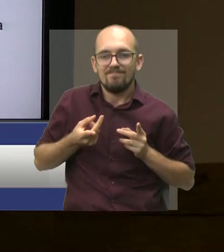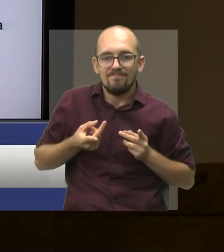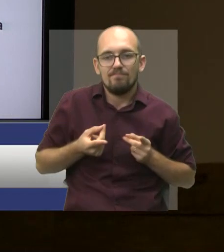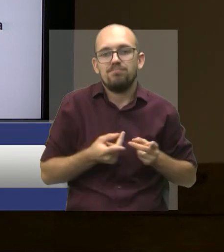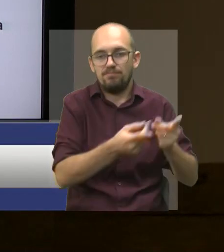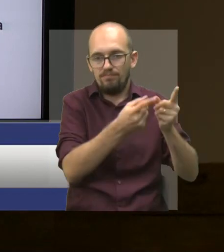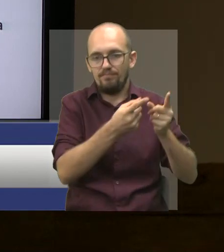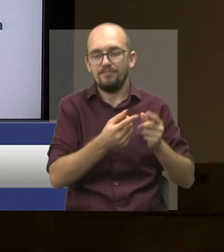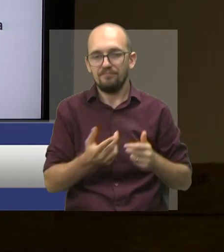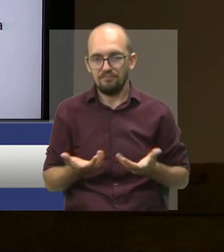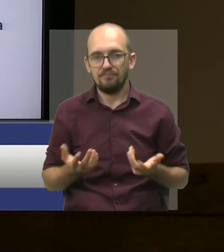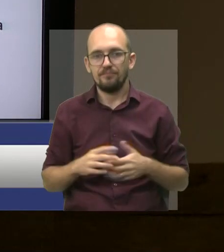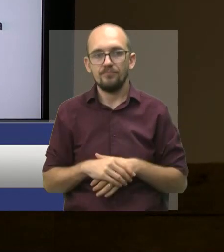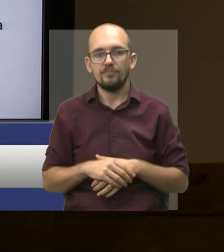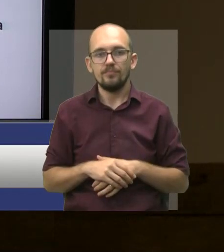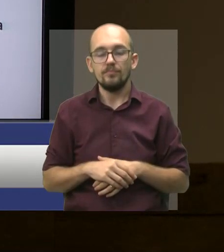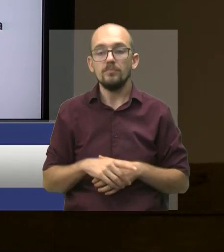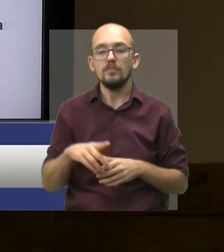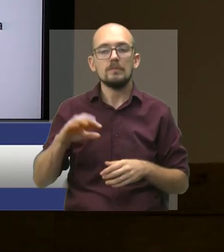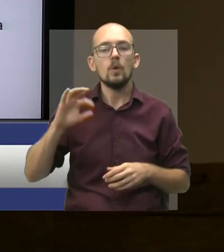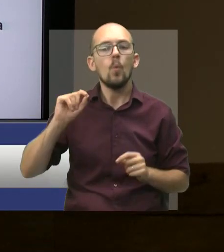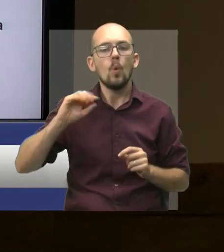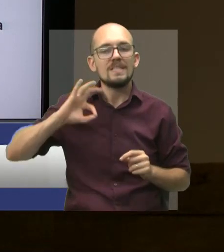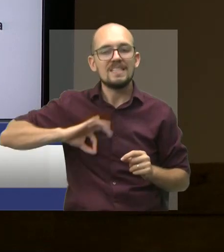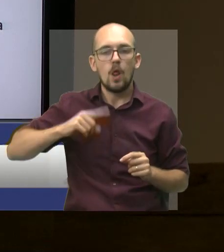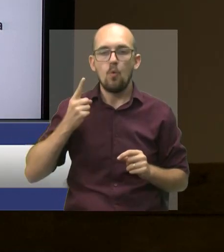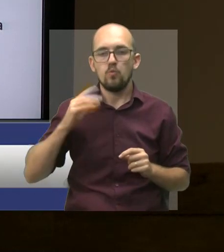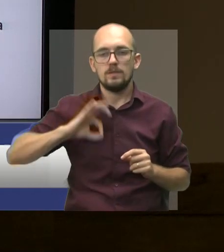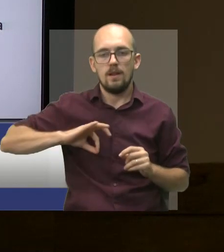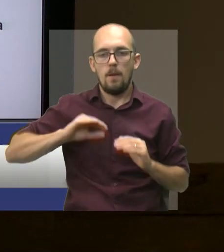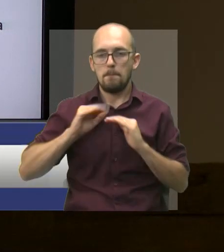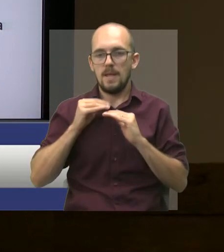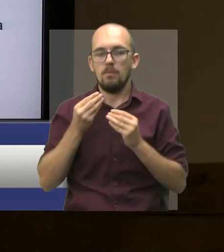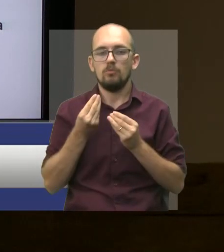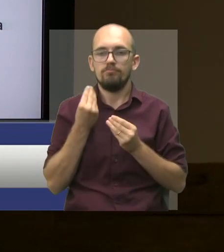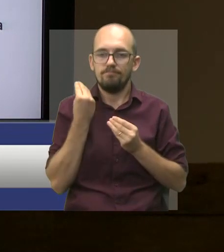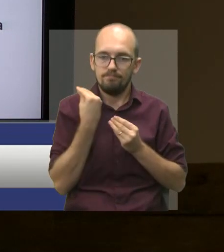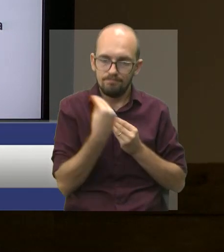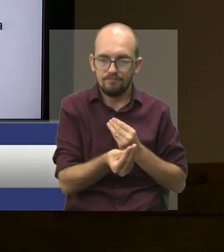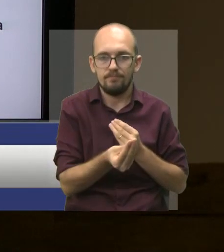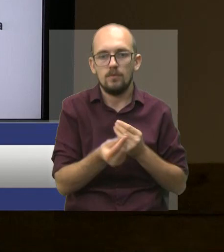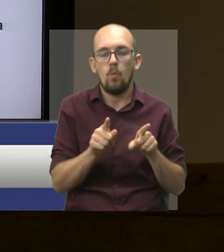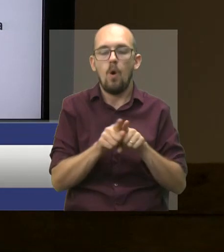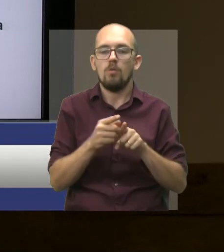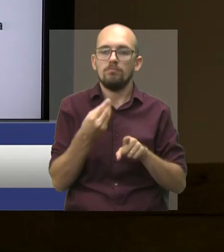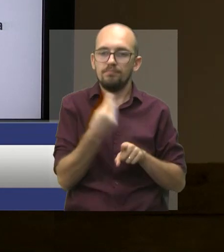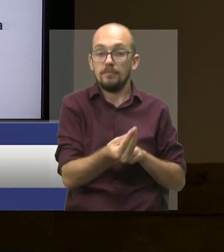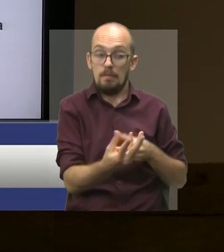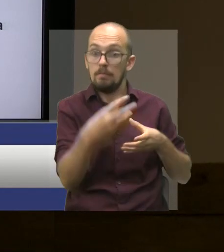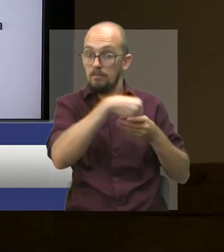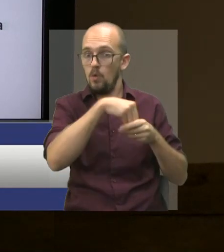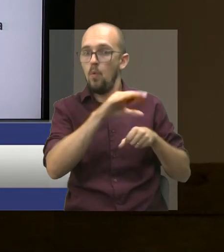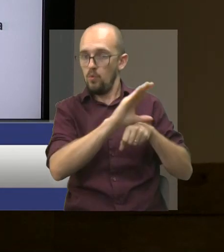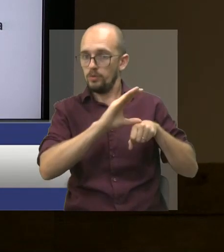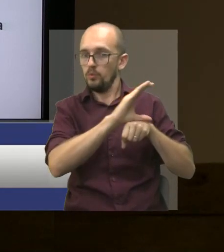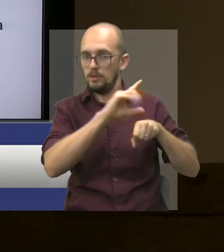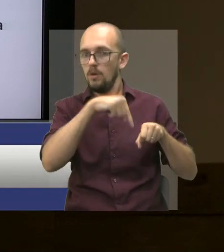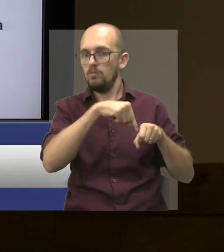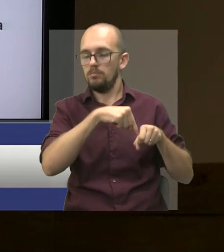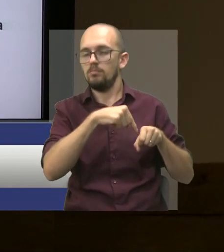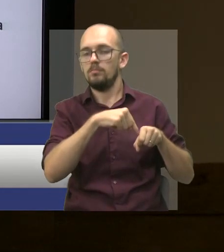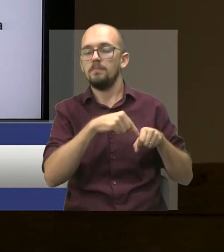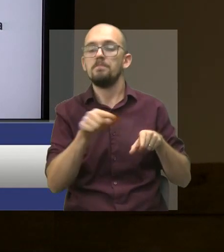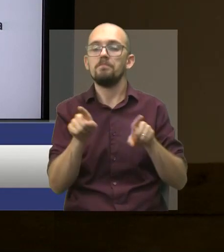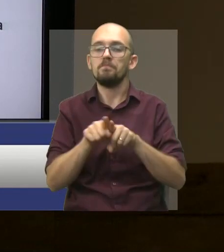é concedido no valor de um salário mínimo, que está previsto na Constituição Federal. E a